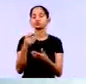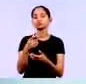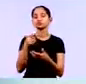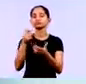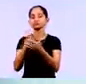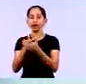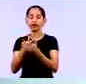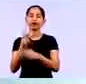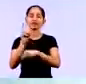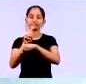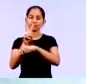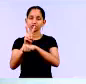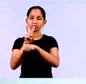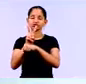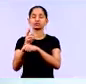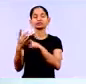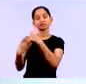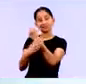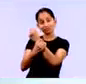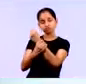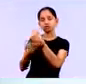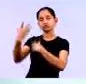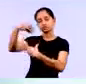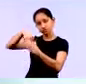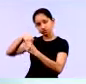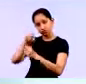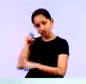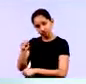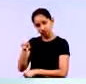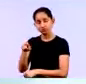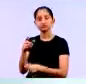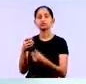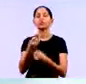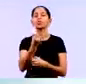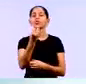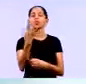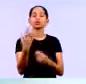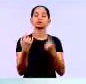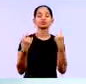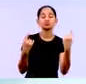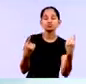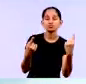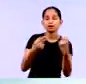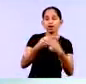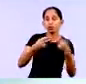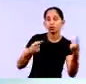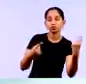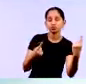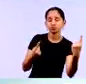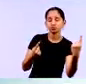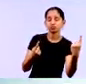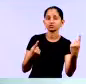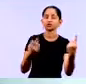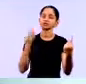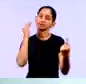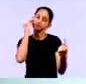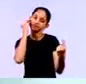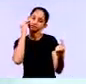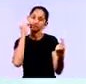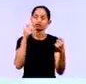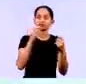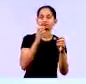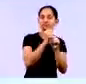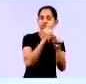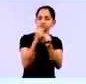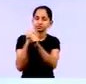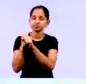despesa com vigilância da fábrica está representada em um produto. Então, eu vou ter que, de alguma forma, eu vou ter que ratear isso aí,